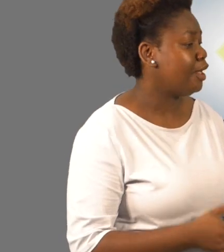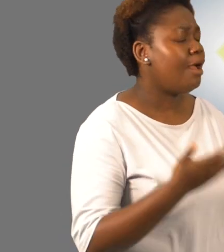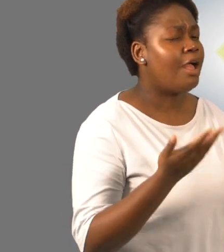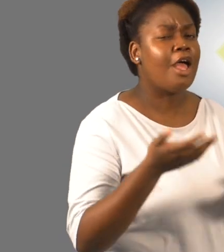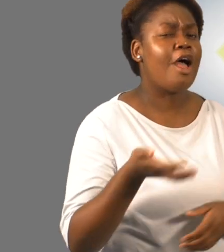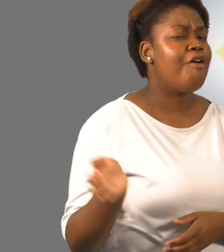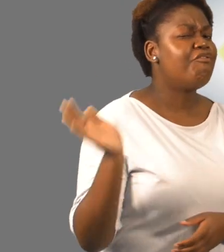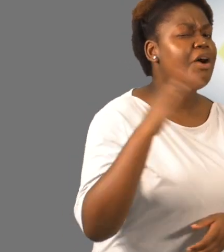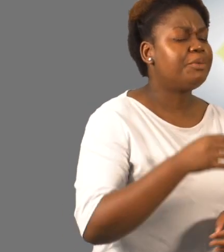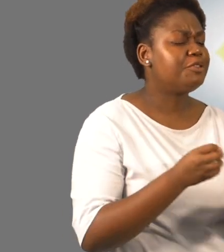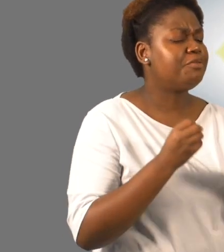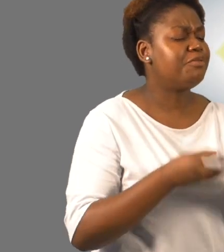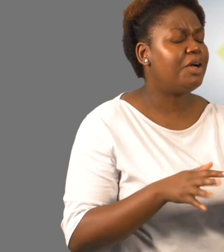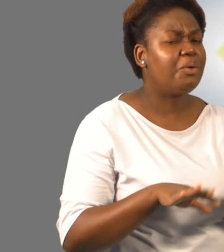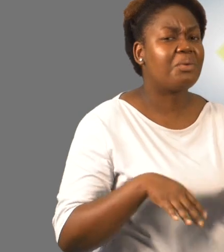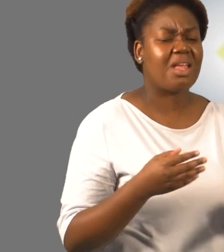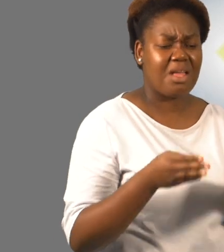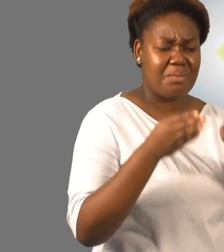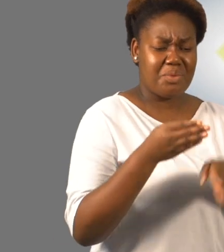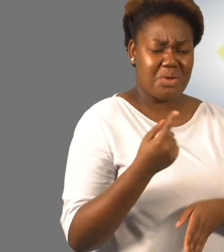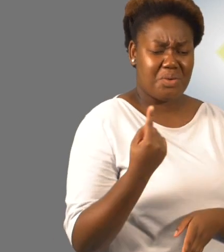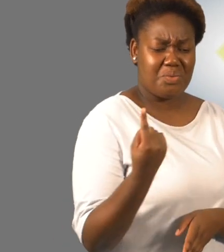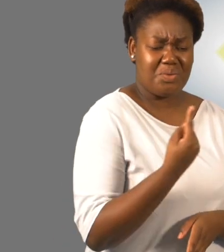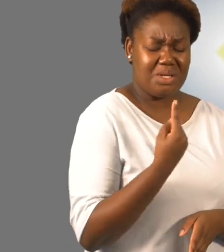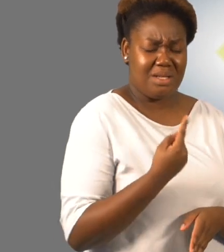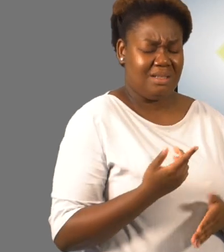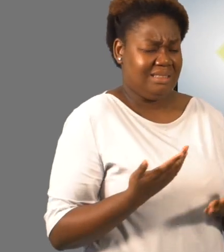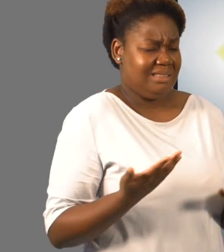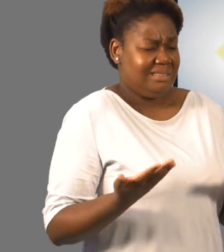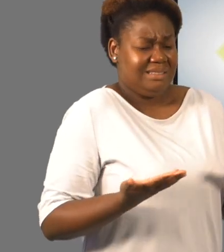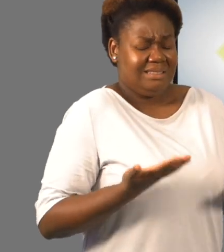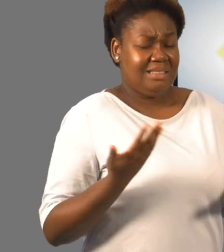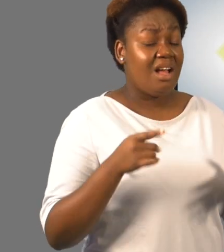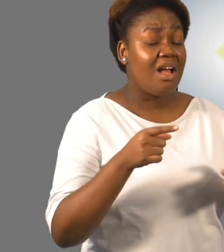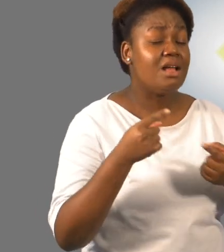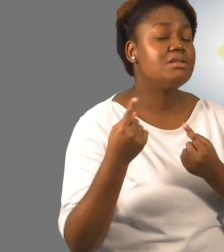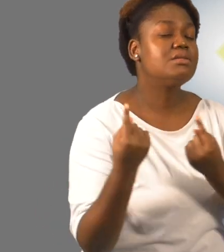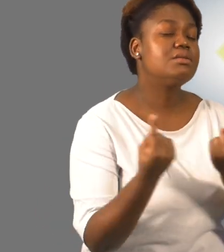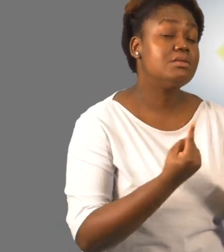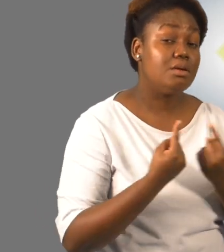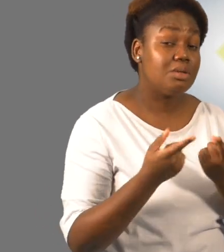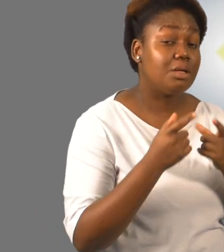Vamos agora falar um pouco sobre a situação do autismo em Moçambique.